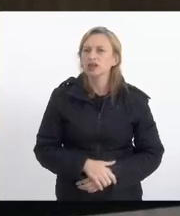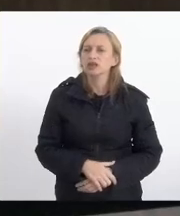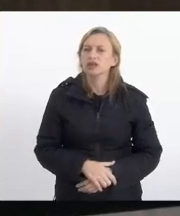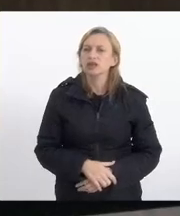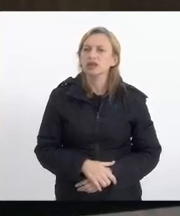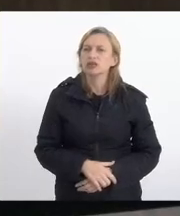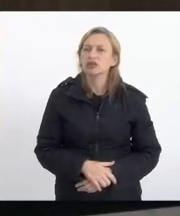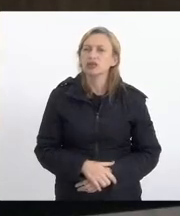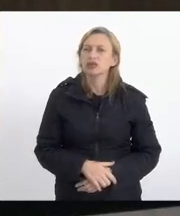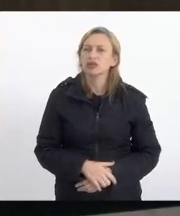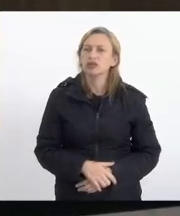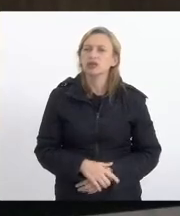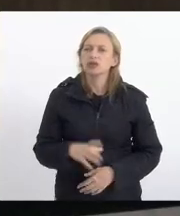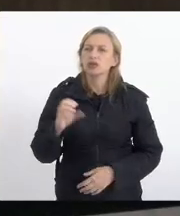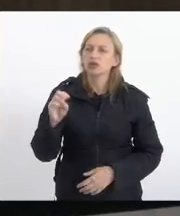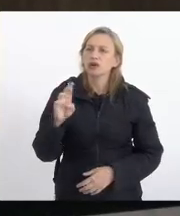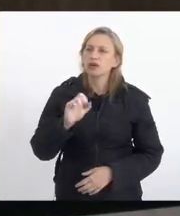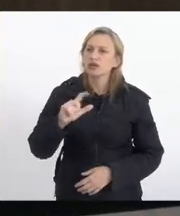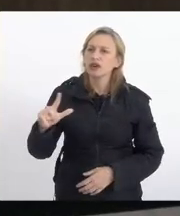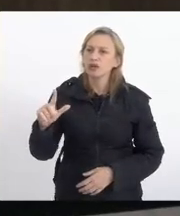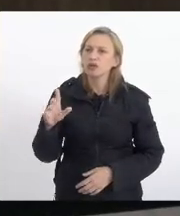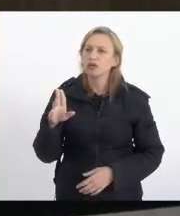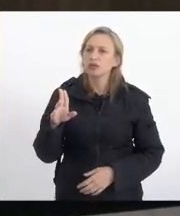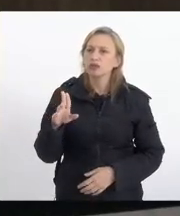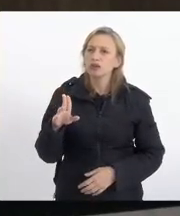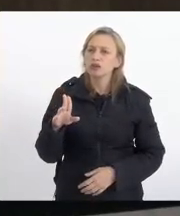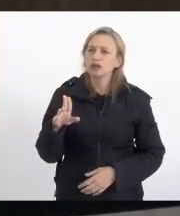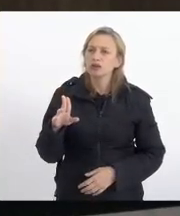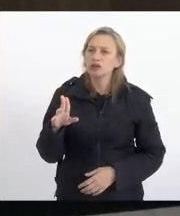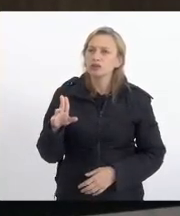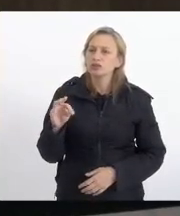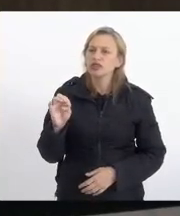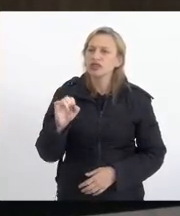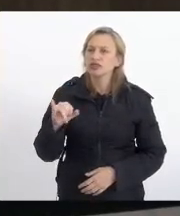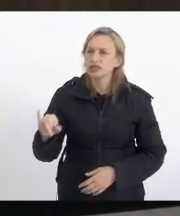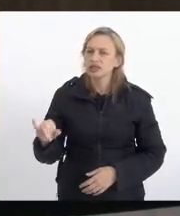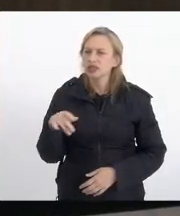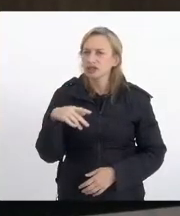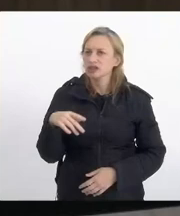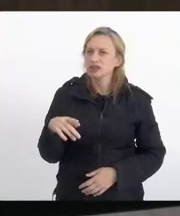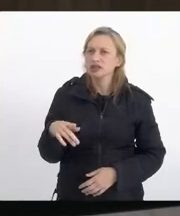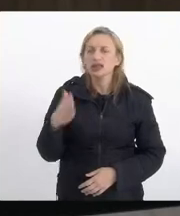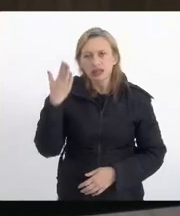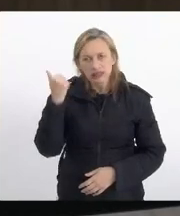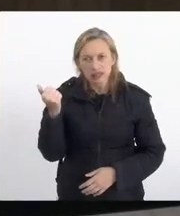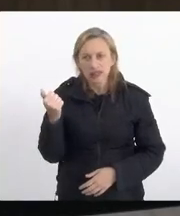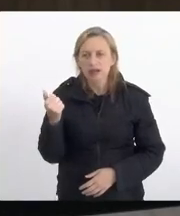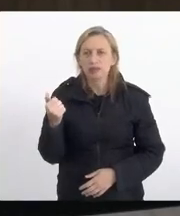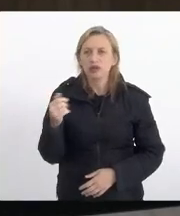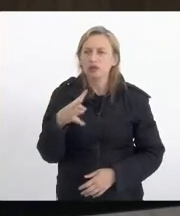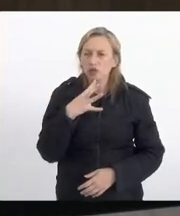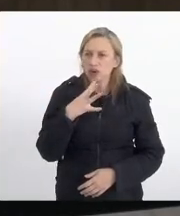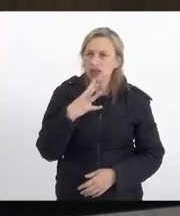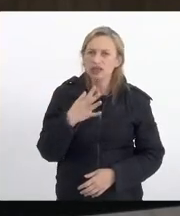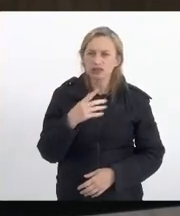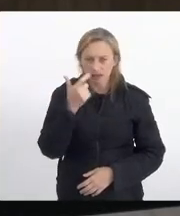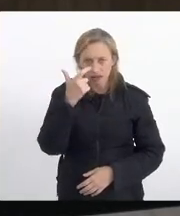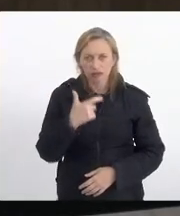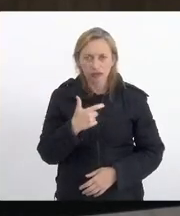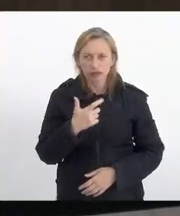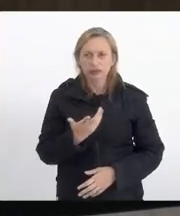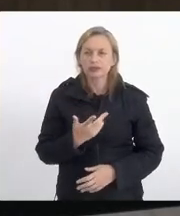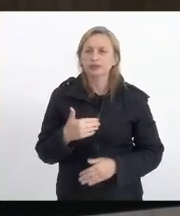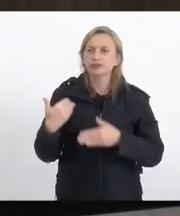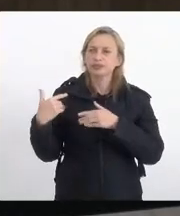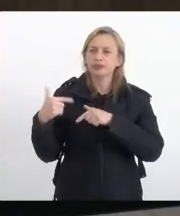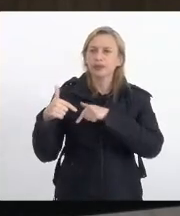né? Coronel Albuquerque Assis, que se encontra nesse momento, e sabe da minha índole, sabe da minha